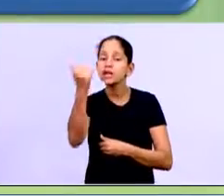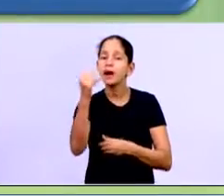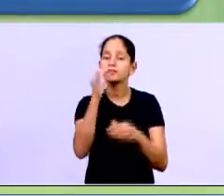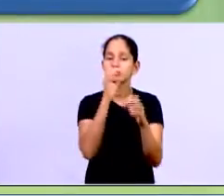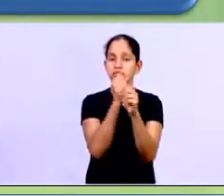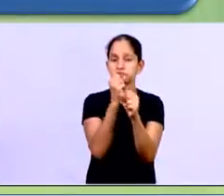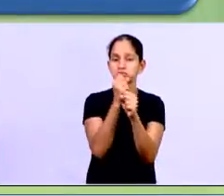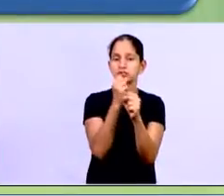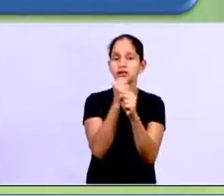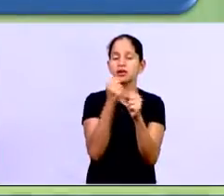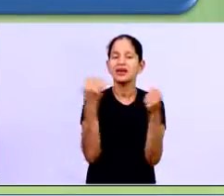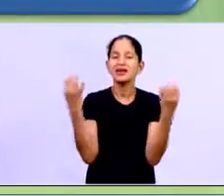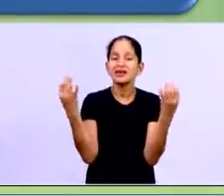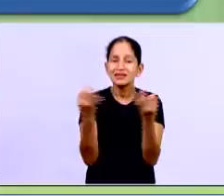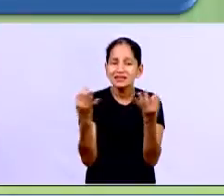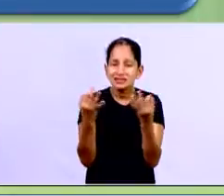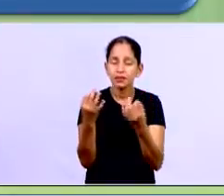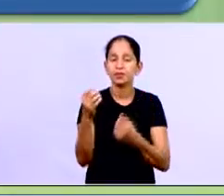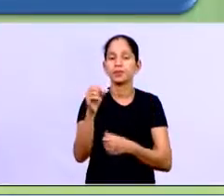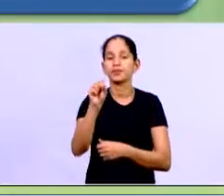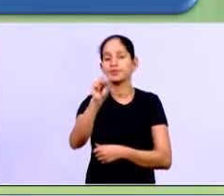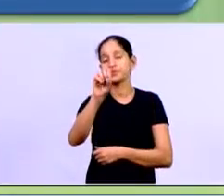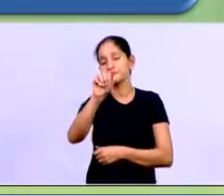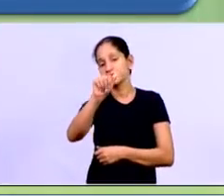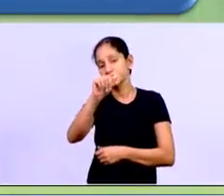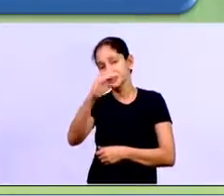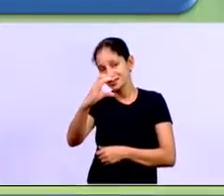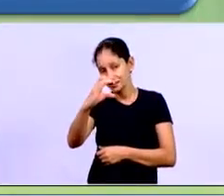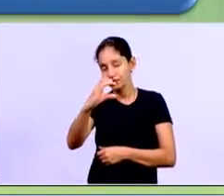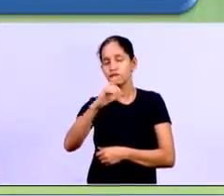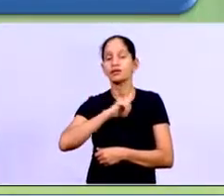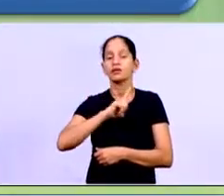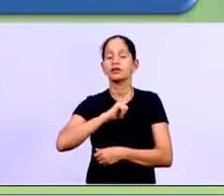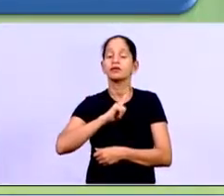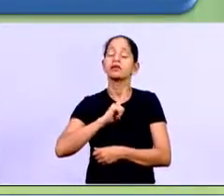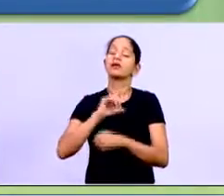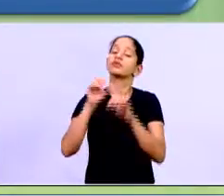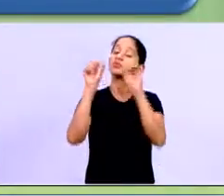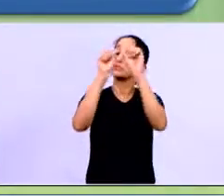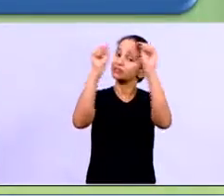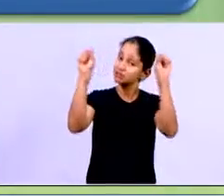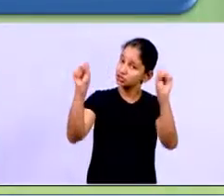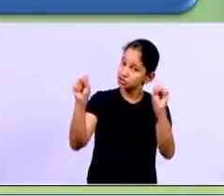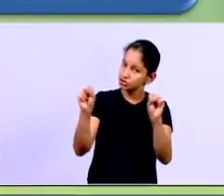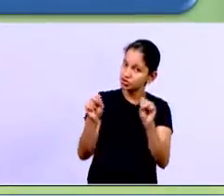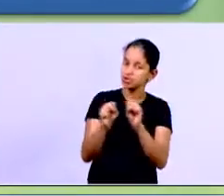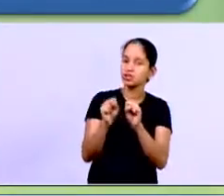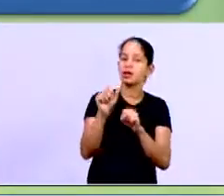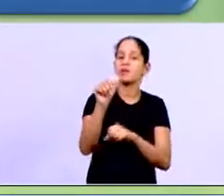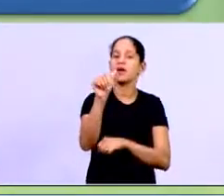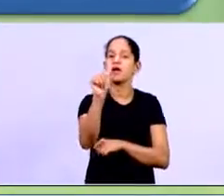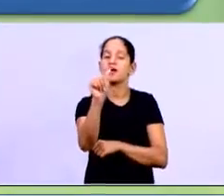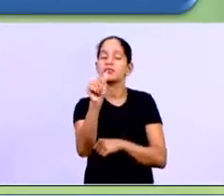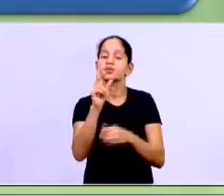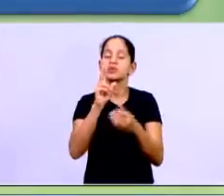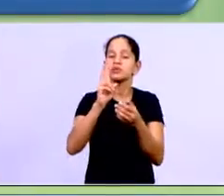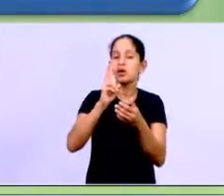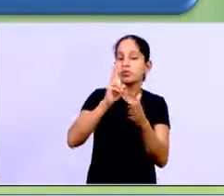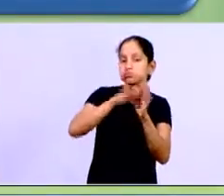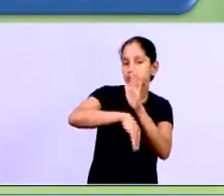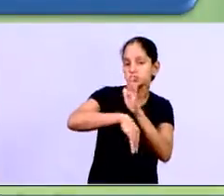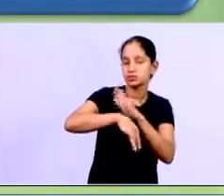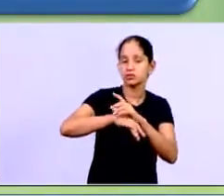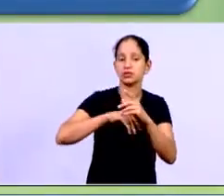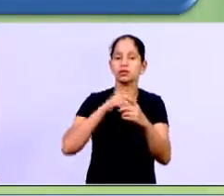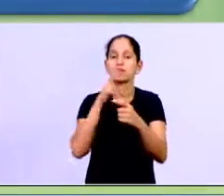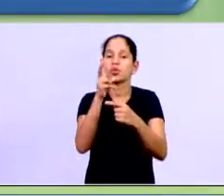a amortização pelo sistema SAC? SAC é Sistema de Amortização Constante, ok? Como é que é feito o